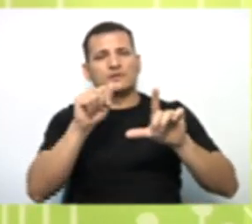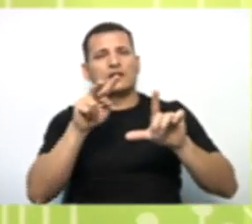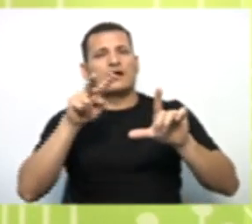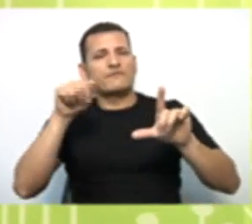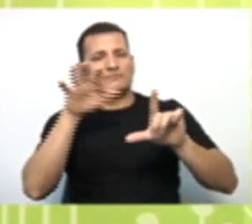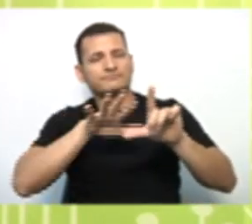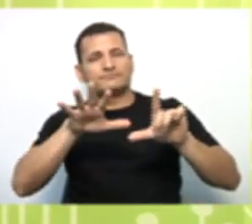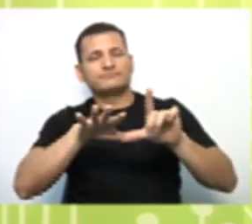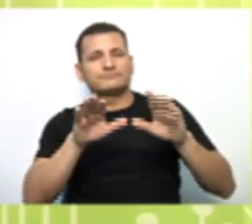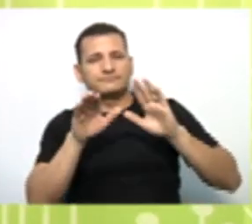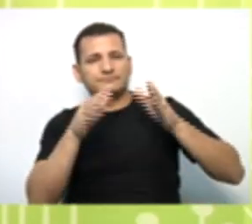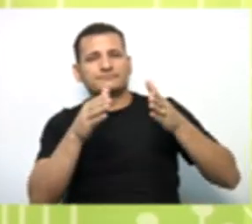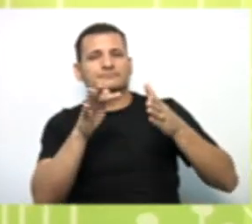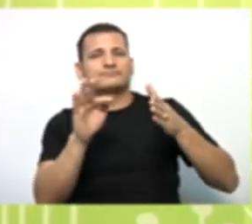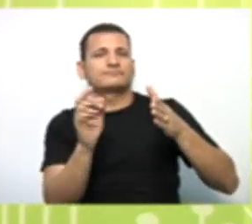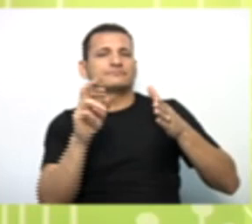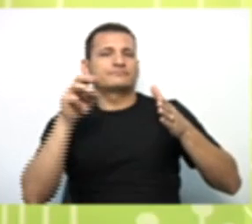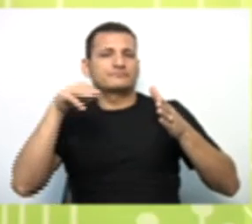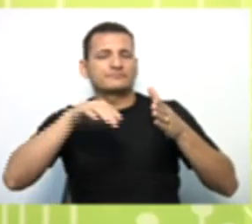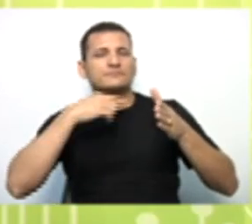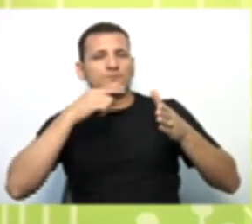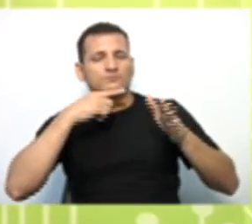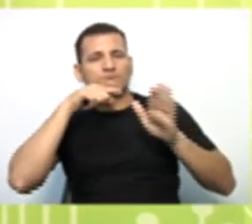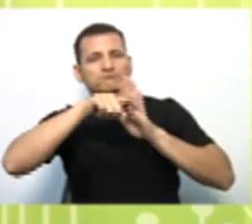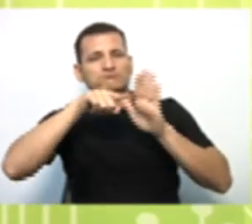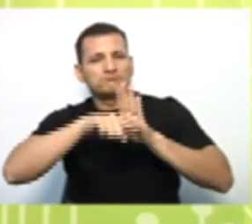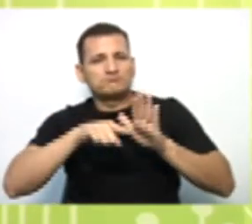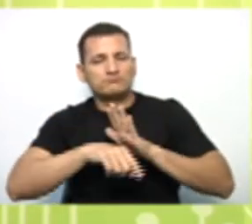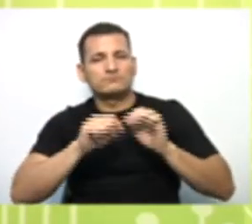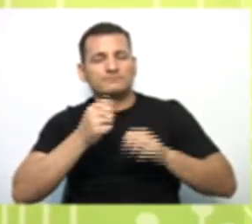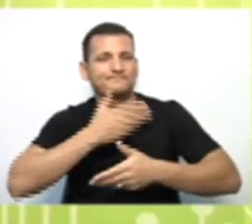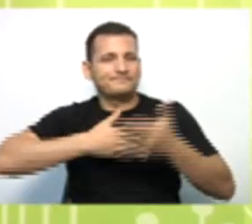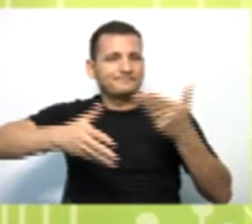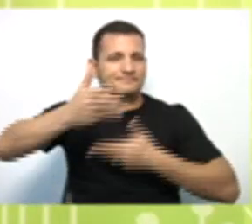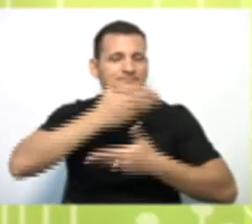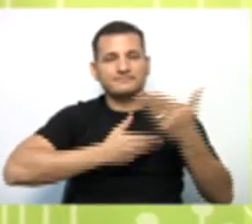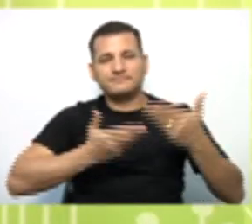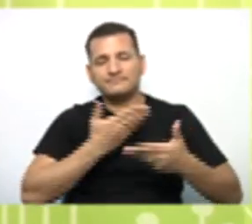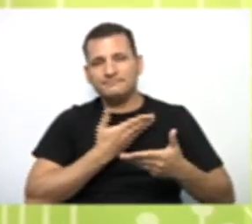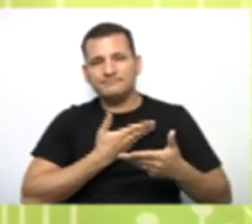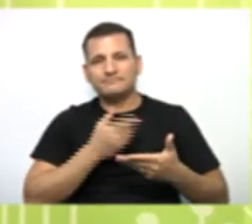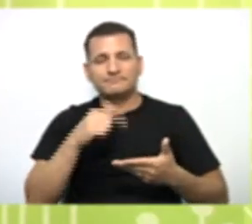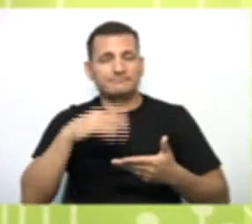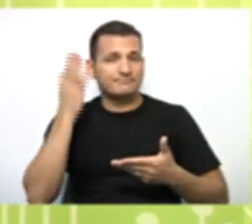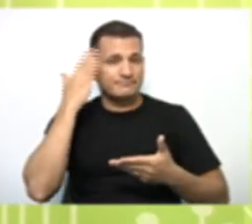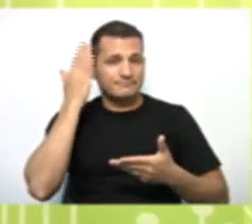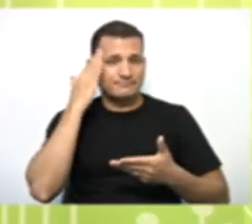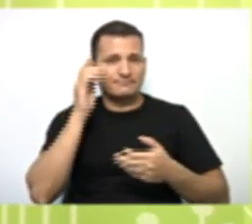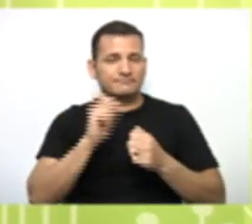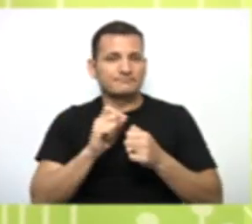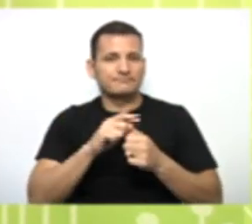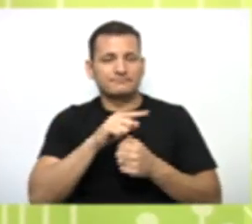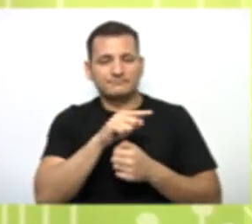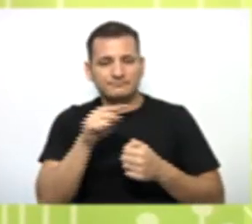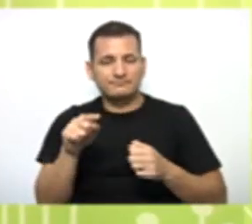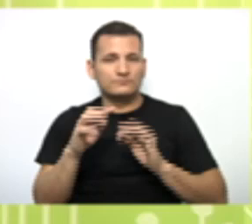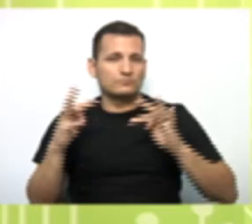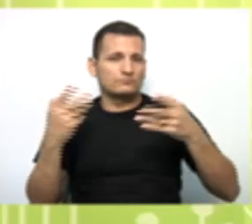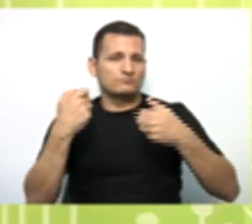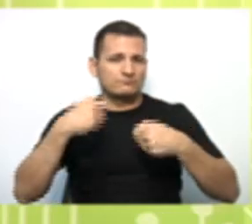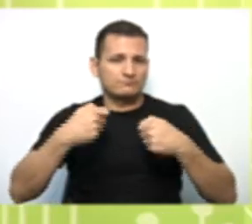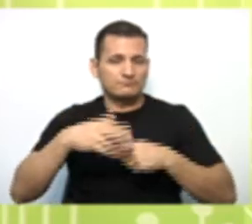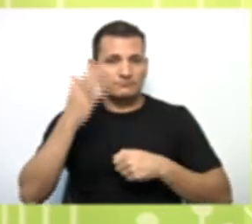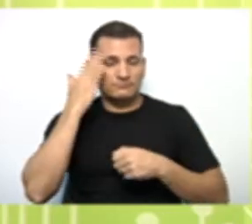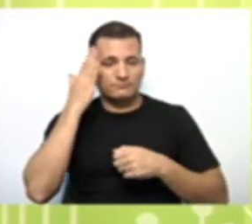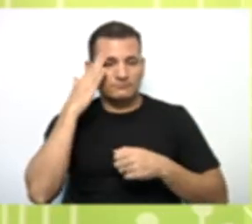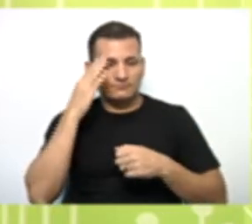lá no ambiente virtual, tenta interagir com os colegas. A questão é saber fazer isso. Isso é uma coisa que todo mundo tem que saber